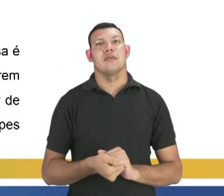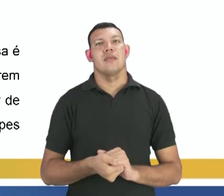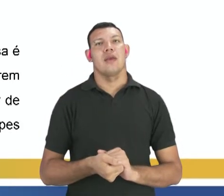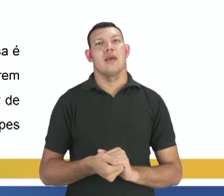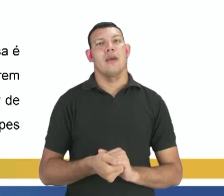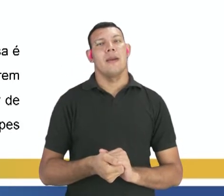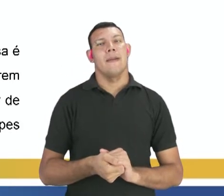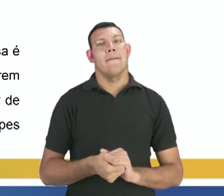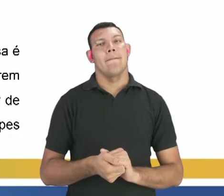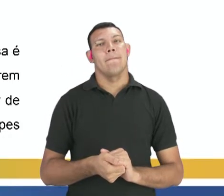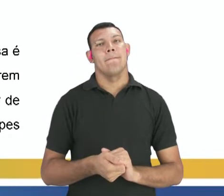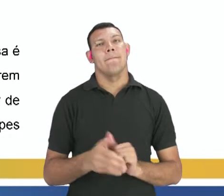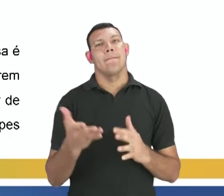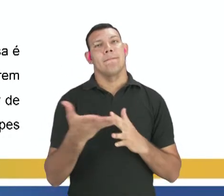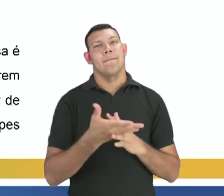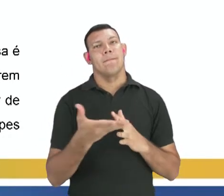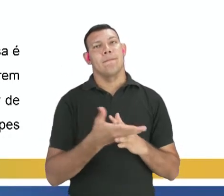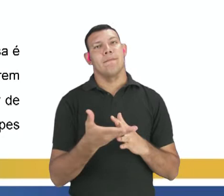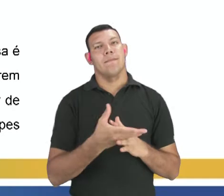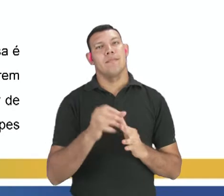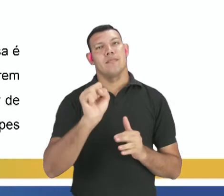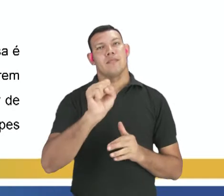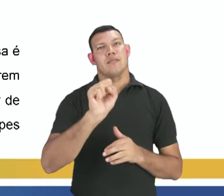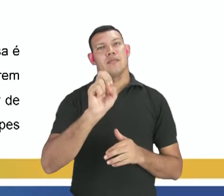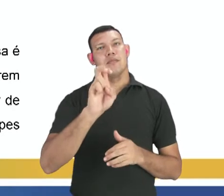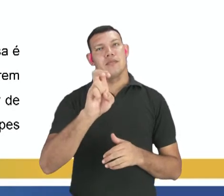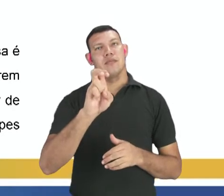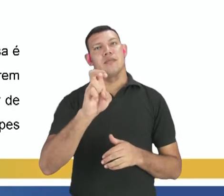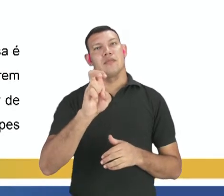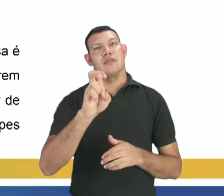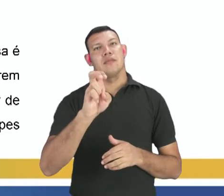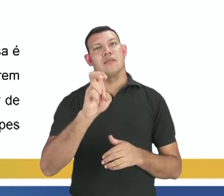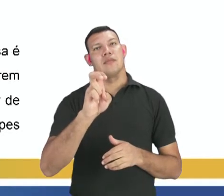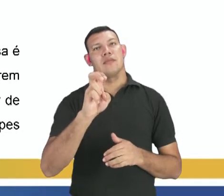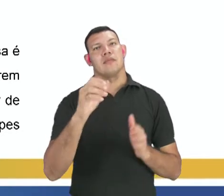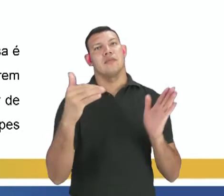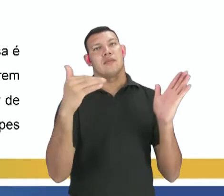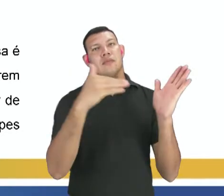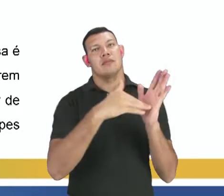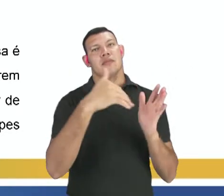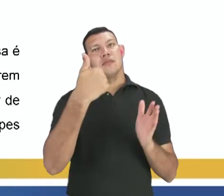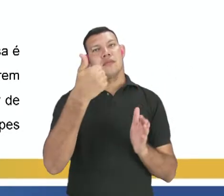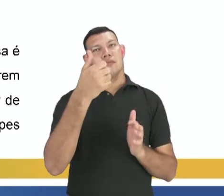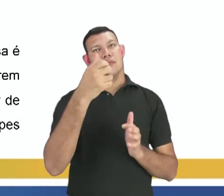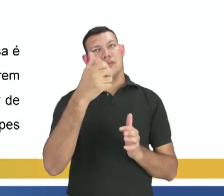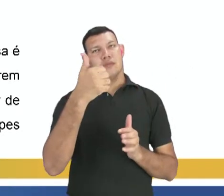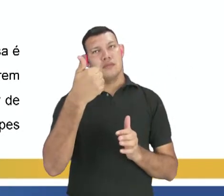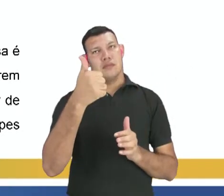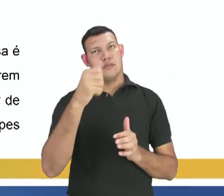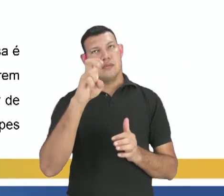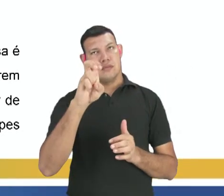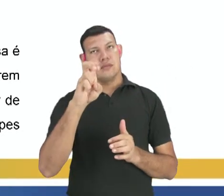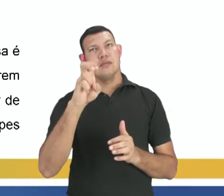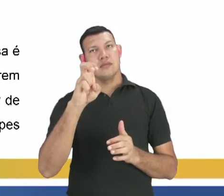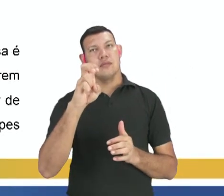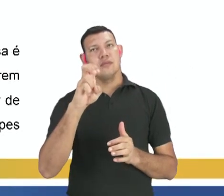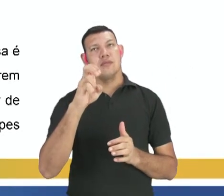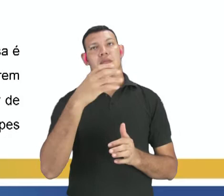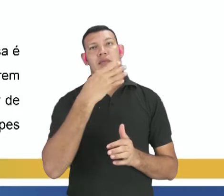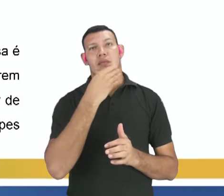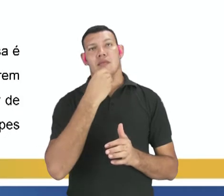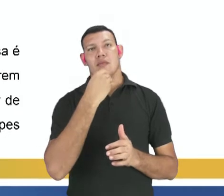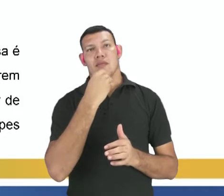85 para mulheres, né? E nós temos o pesado, que é acima de 115 quilos para os homens e acima